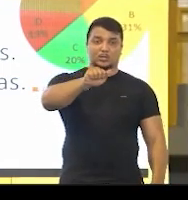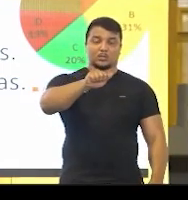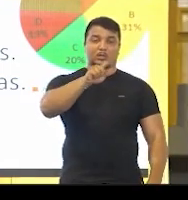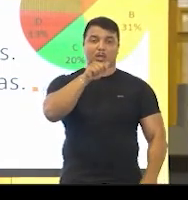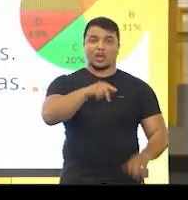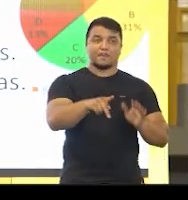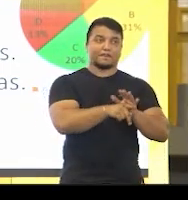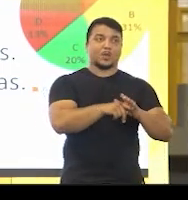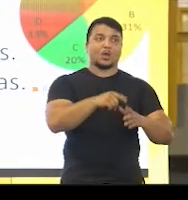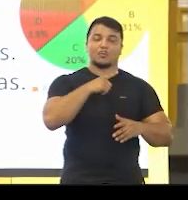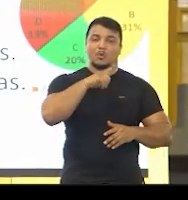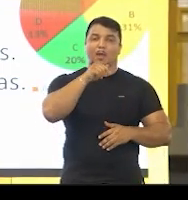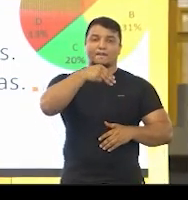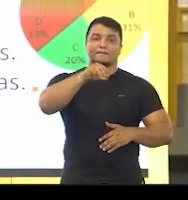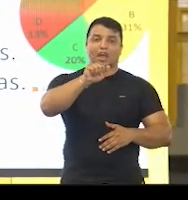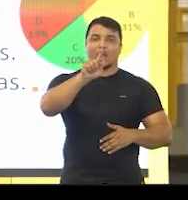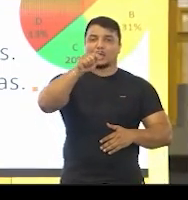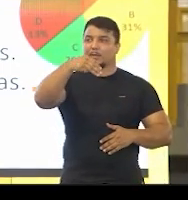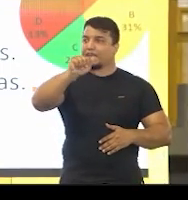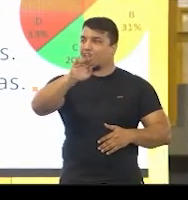ígnea, que é a mesma coisa de